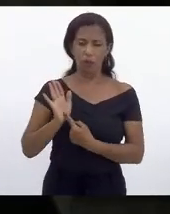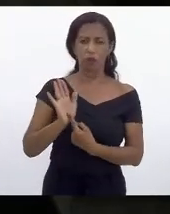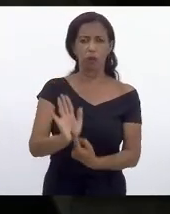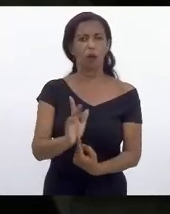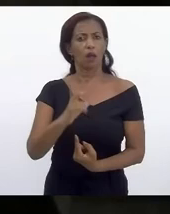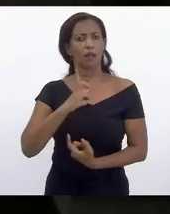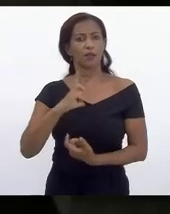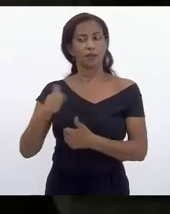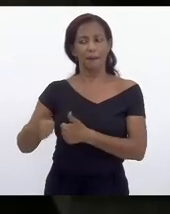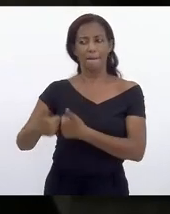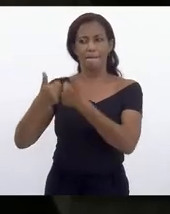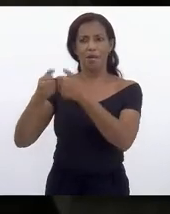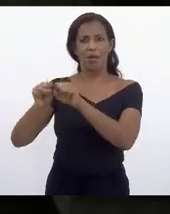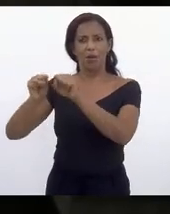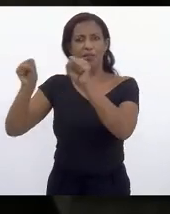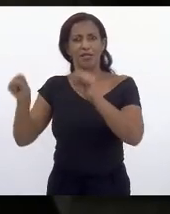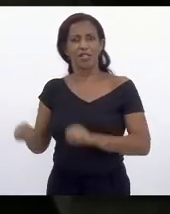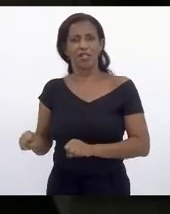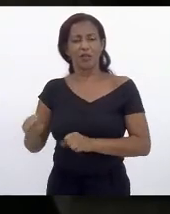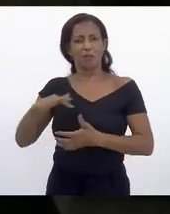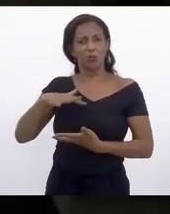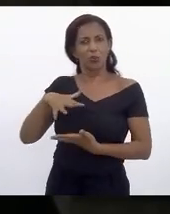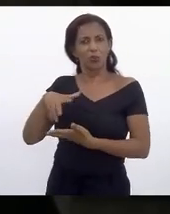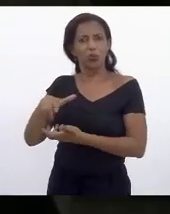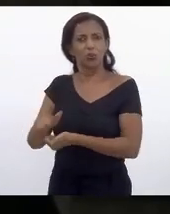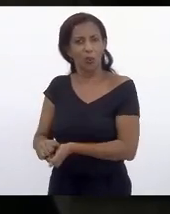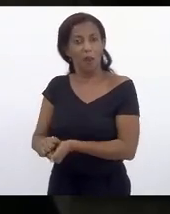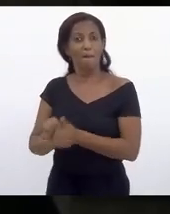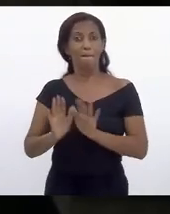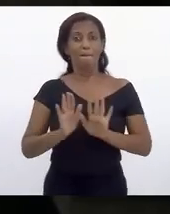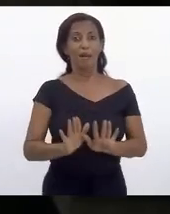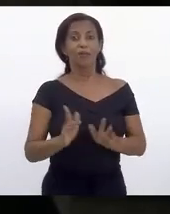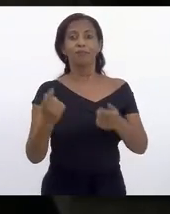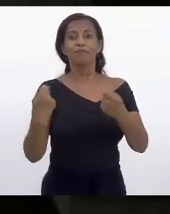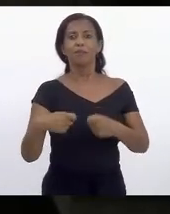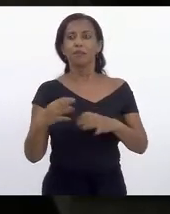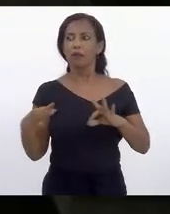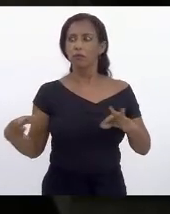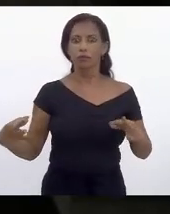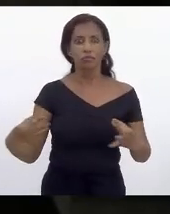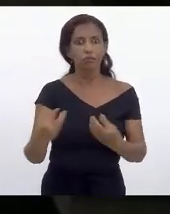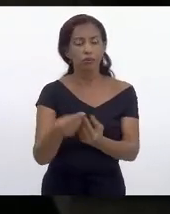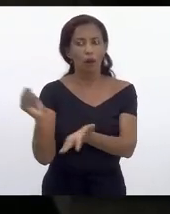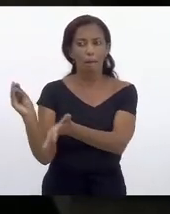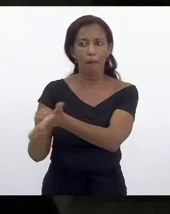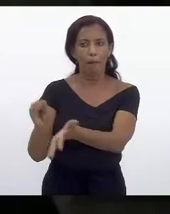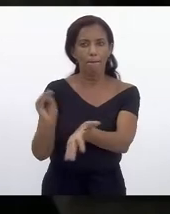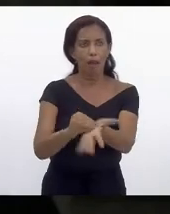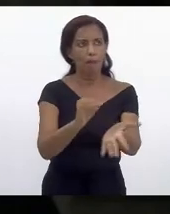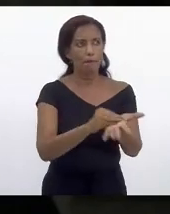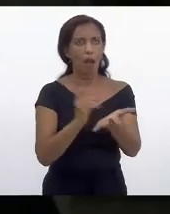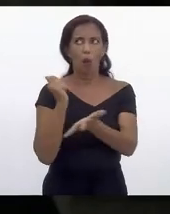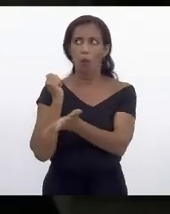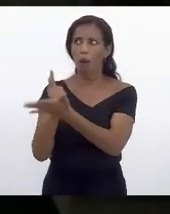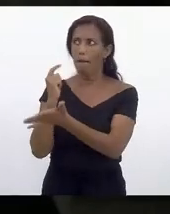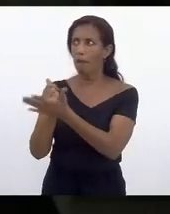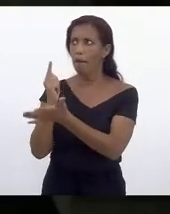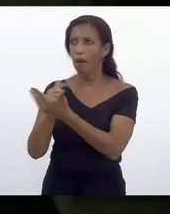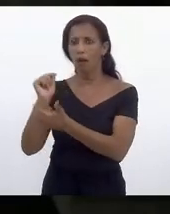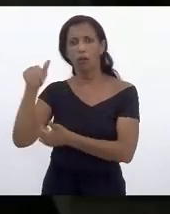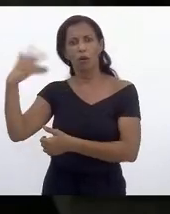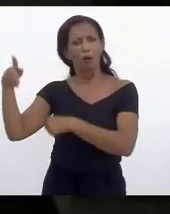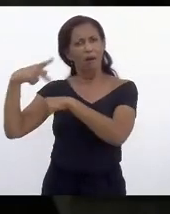que tinha o melhor sistema público de saúde do mundo, entretanto, dependia de tudo importado, até luvas,